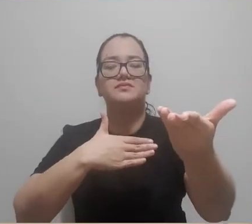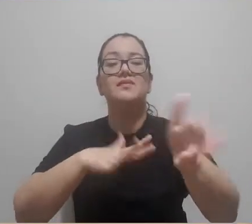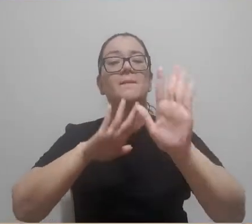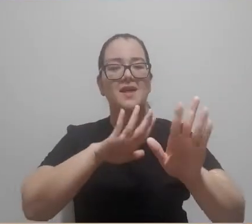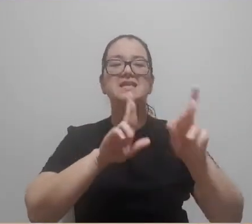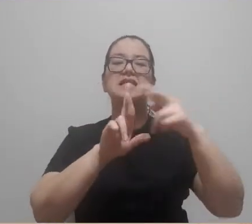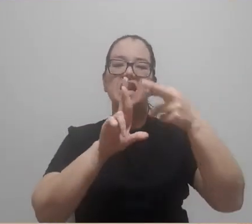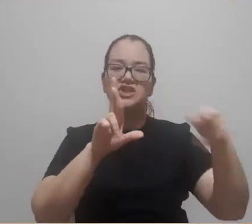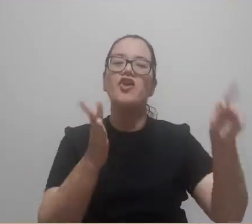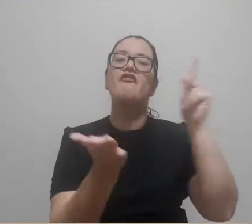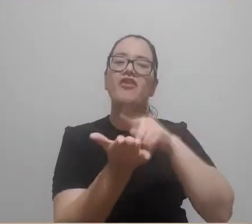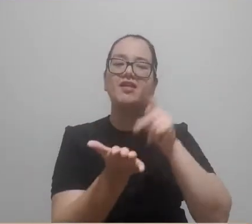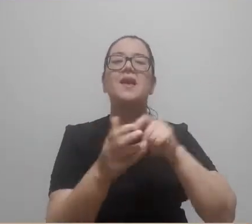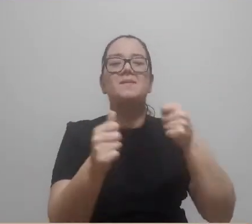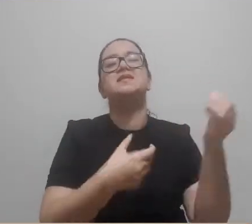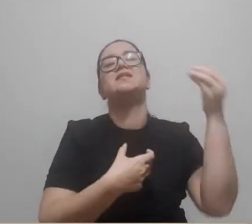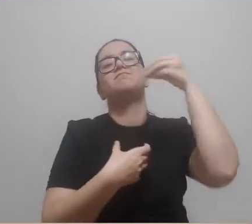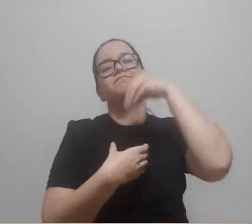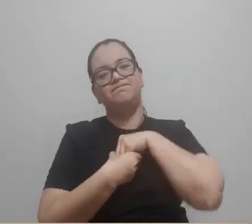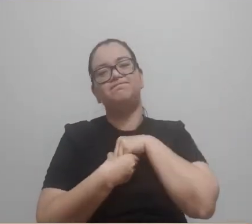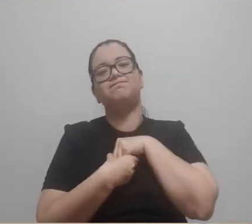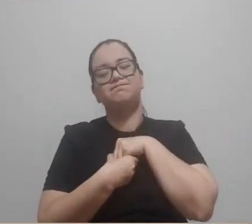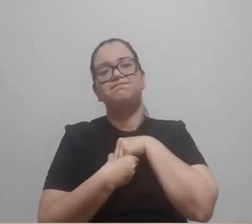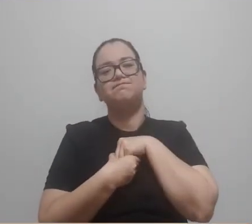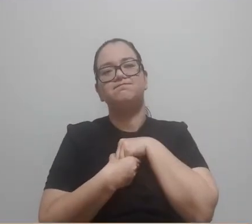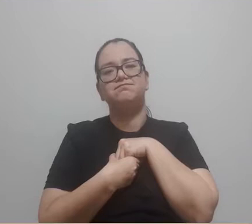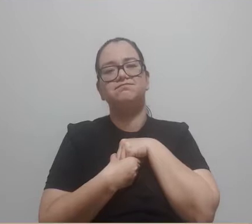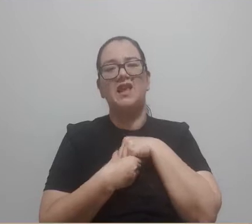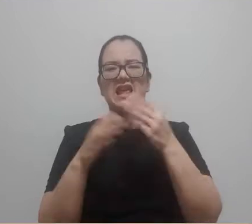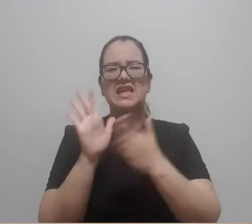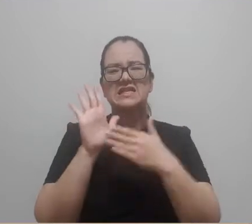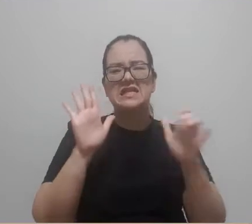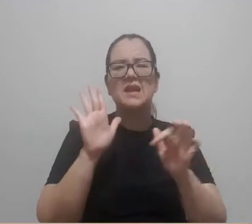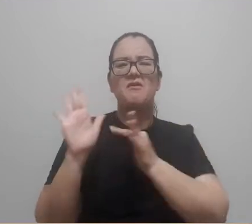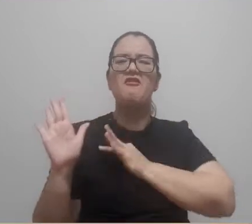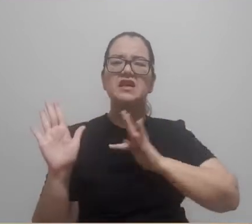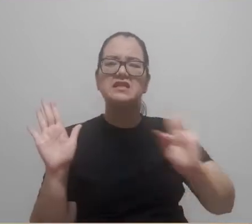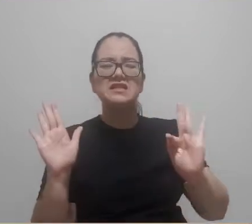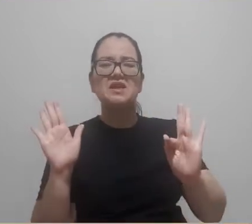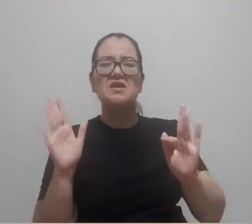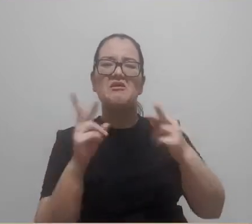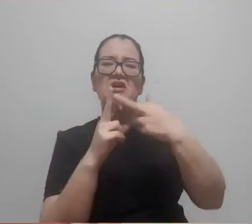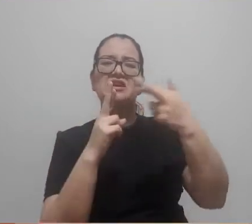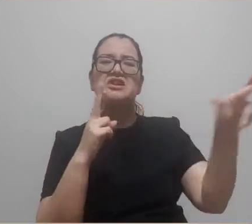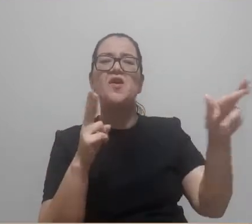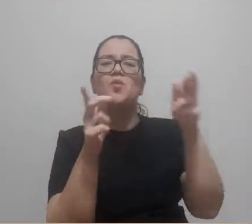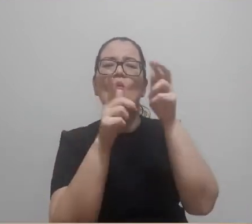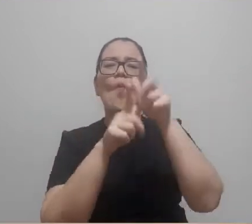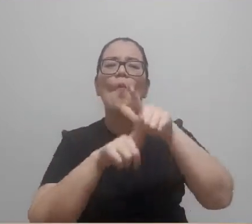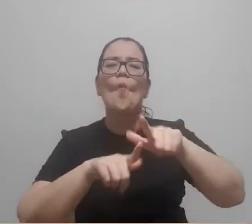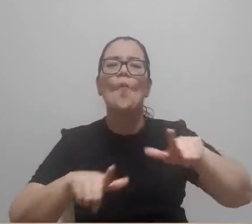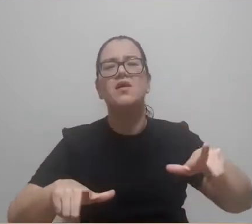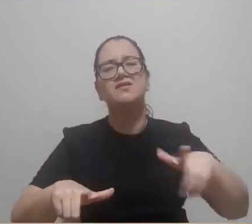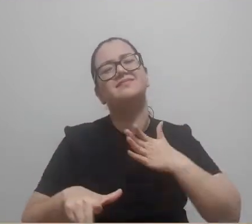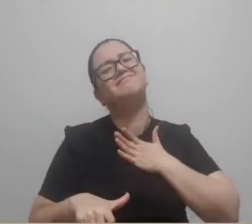verdadeira religiosidade. A religiosidade deles era uma religiosidade oca, vazia e que não agradava a